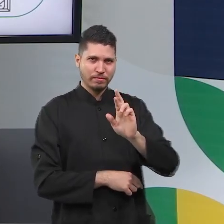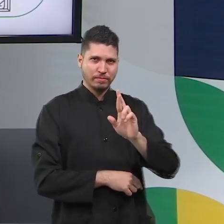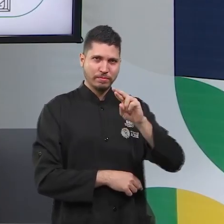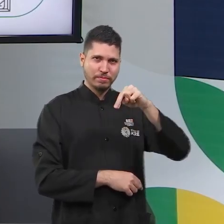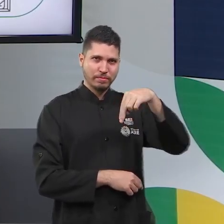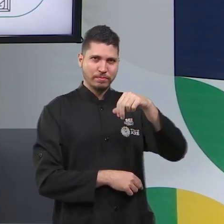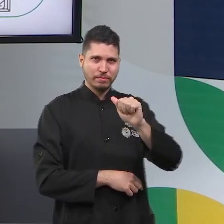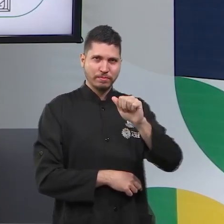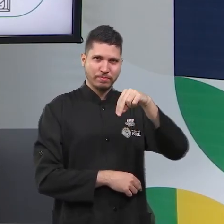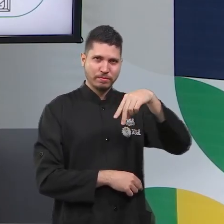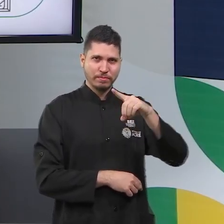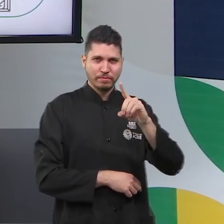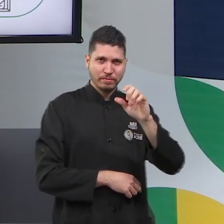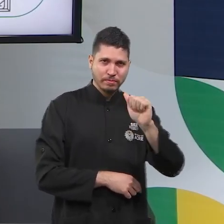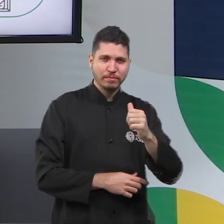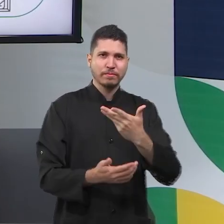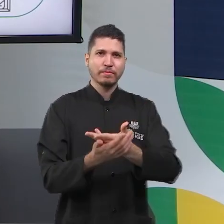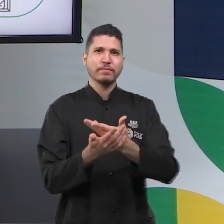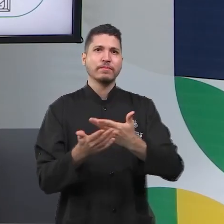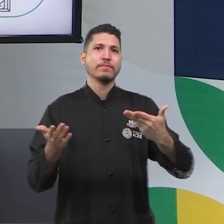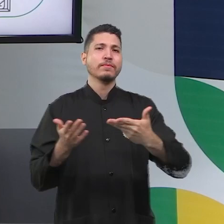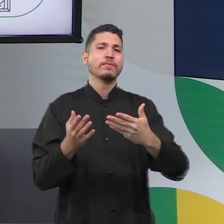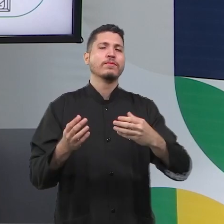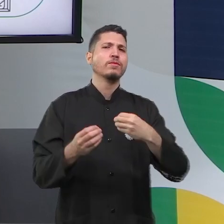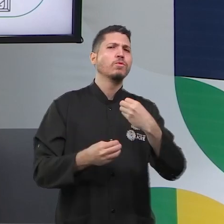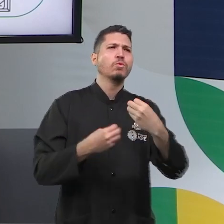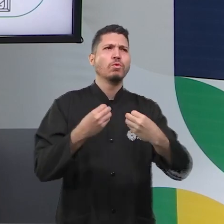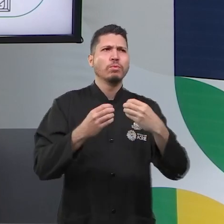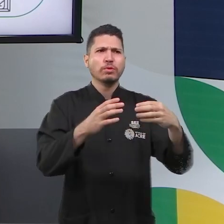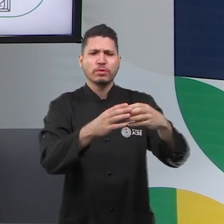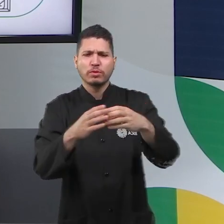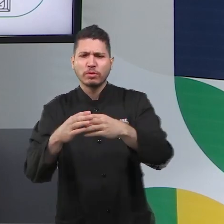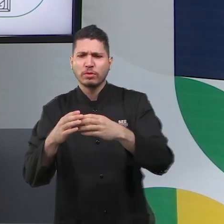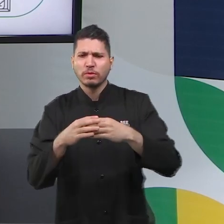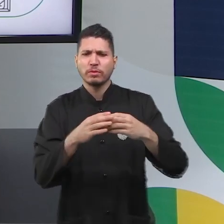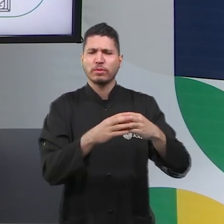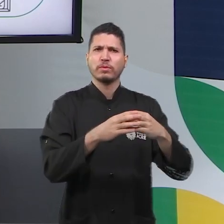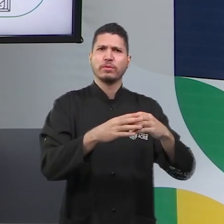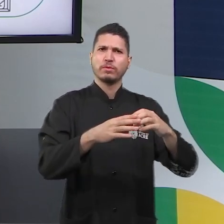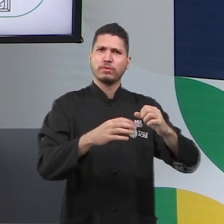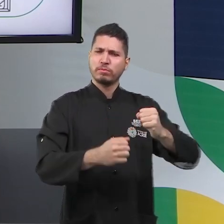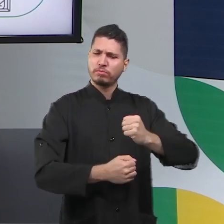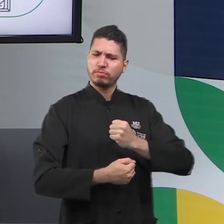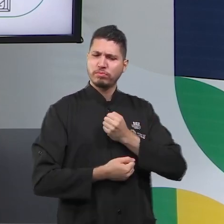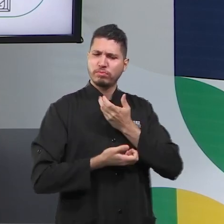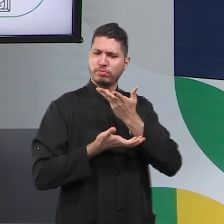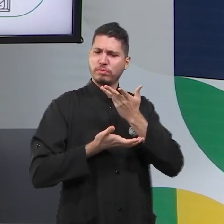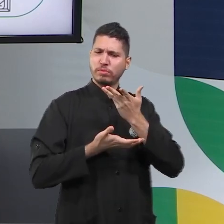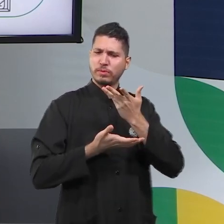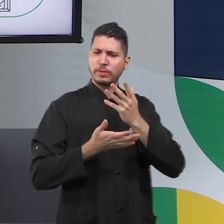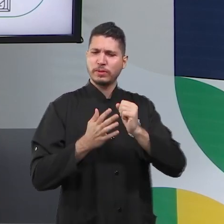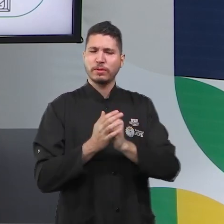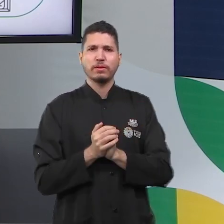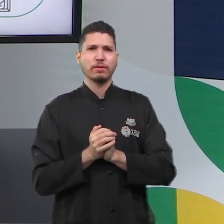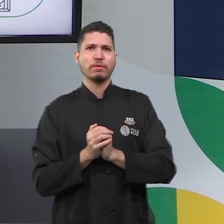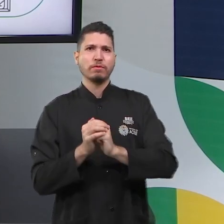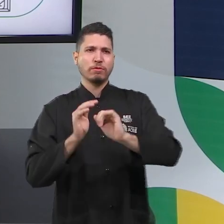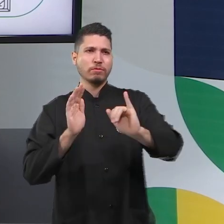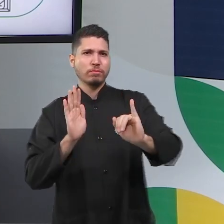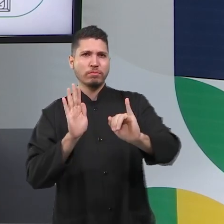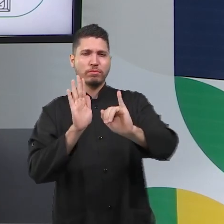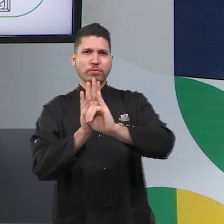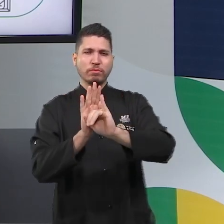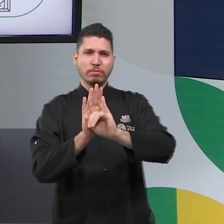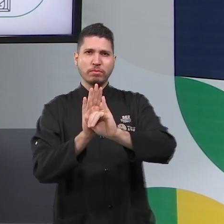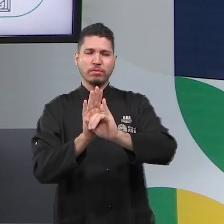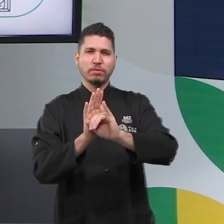como as manifestações artísticas, culturais e corporais expressam a nossa identidade e como